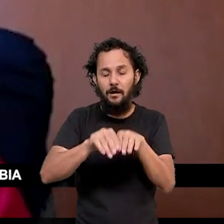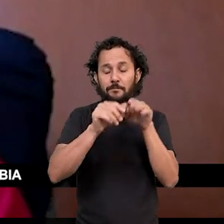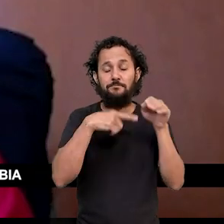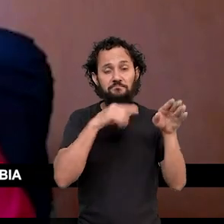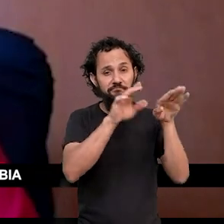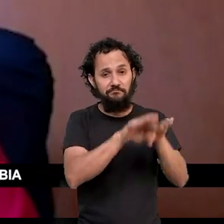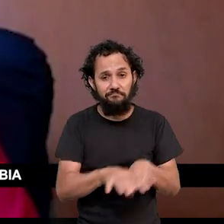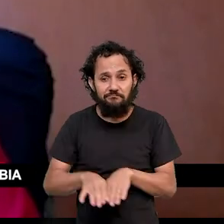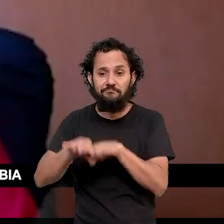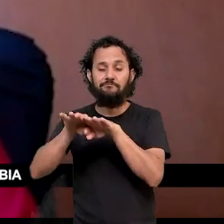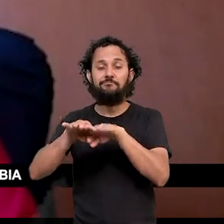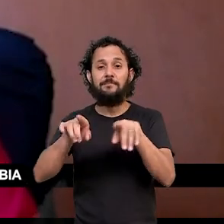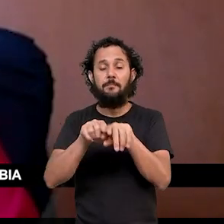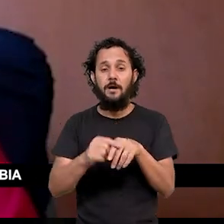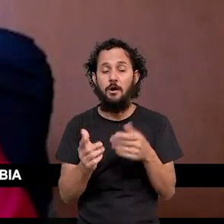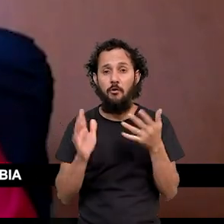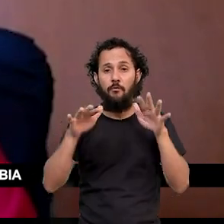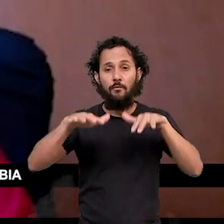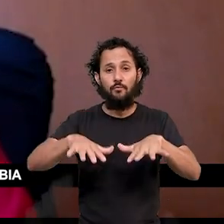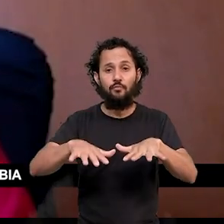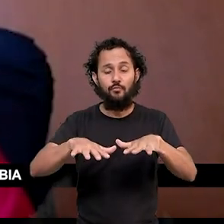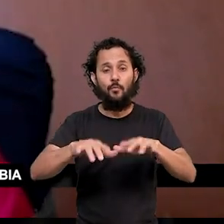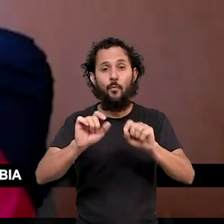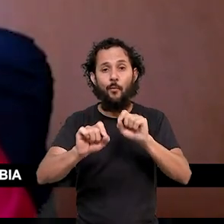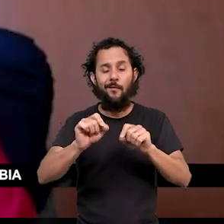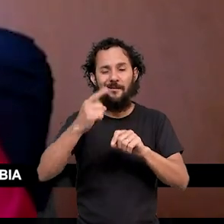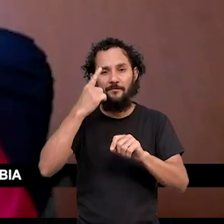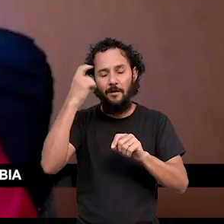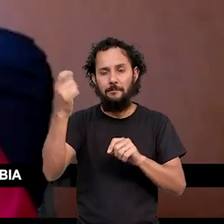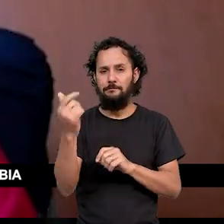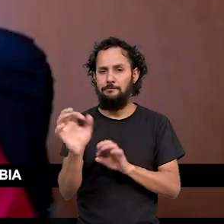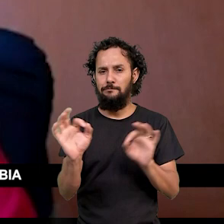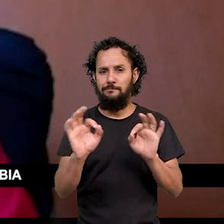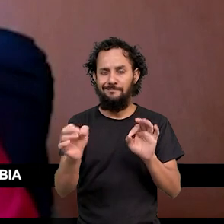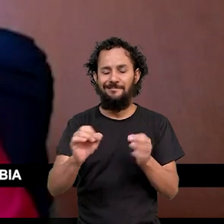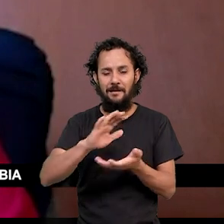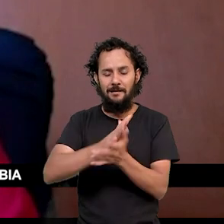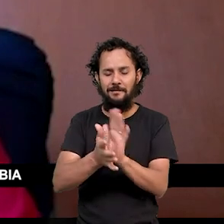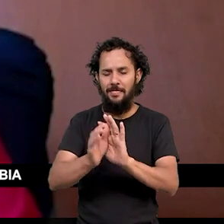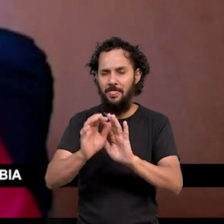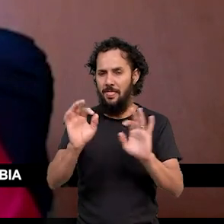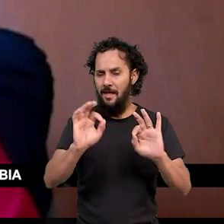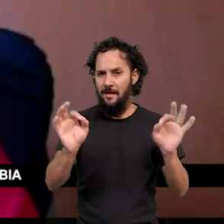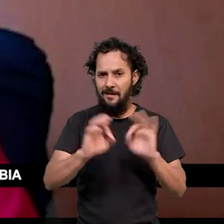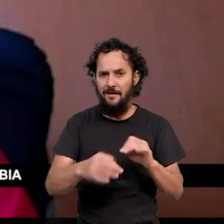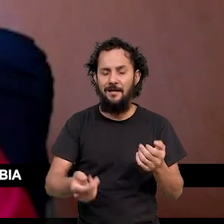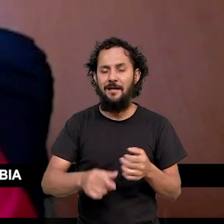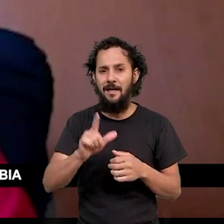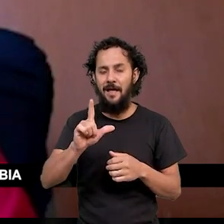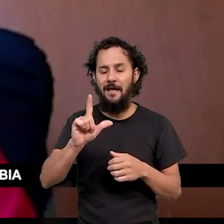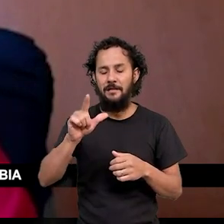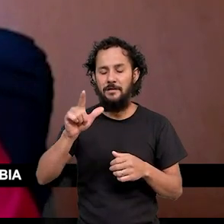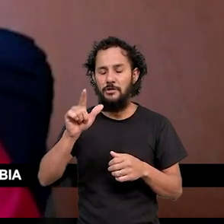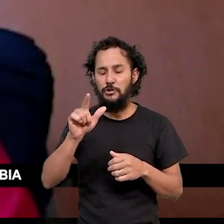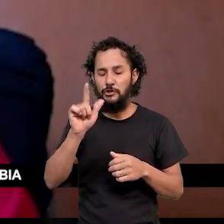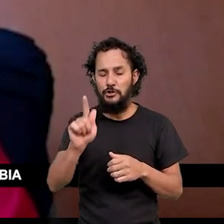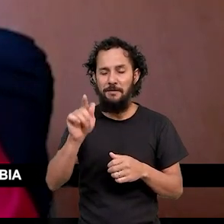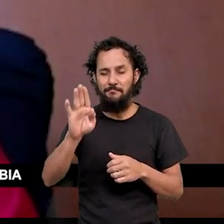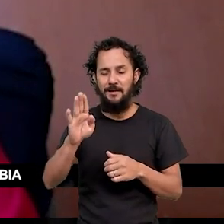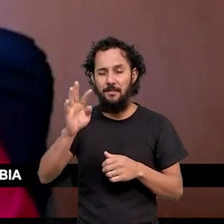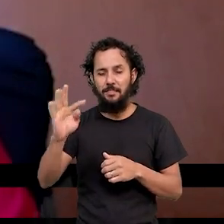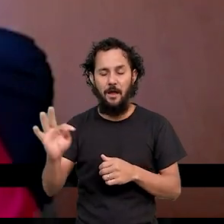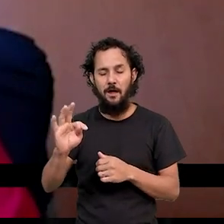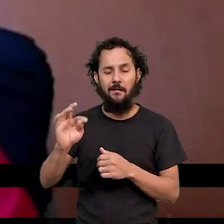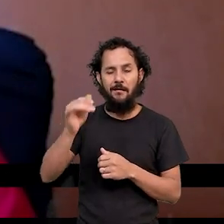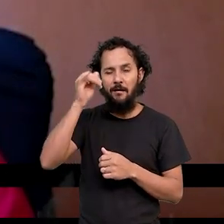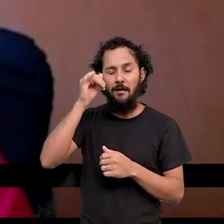igualitária, democrática, inclusiva, não violenta, antirracista, anti-LGBT,